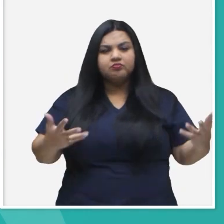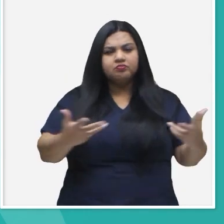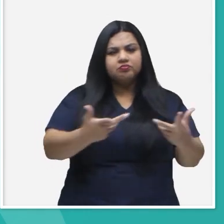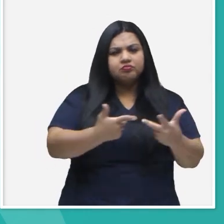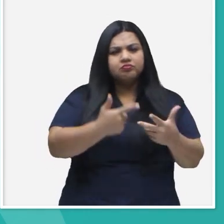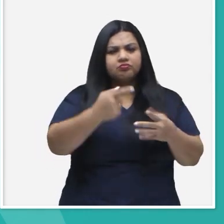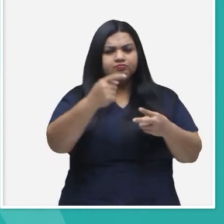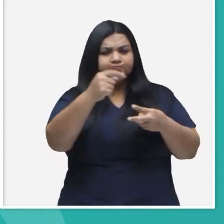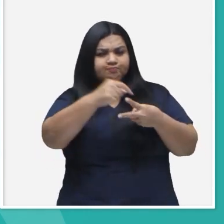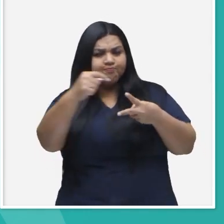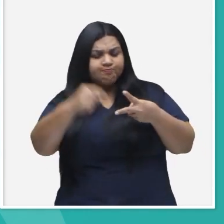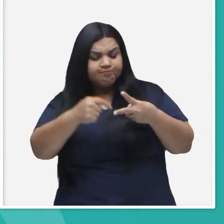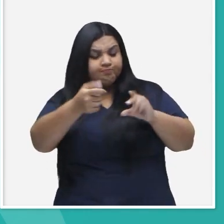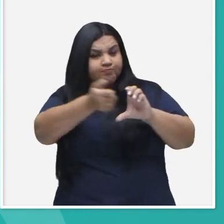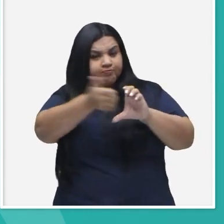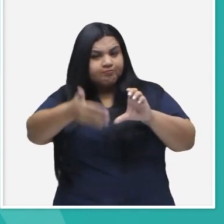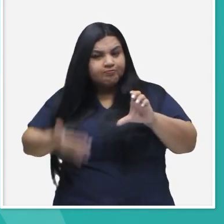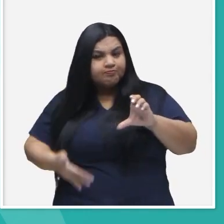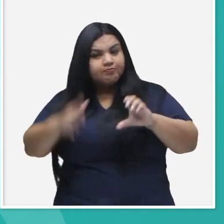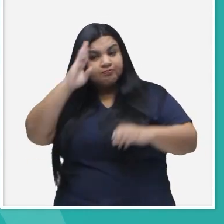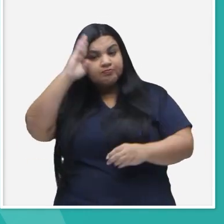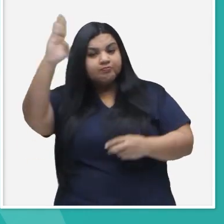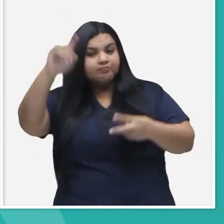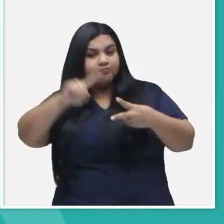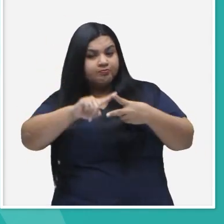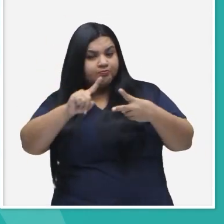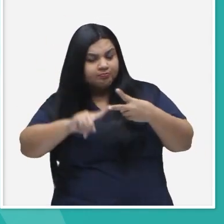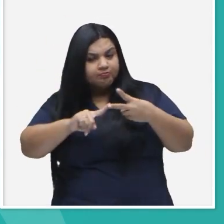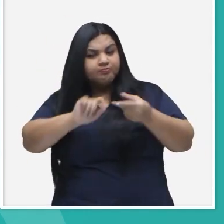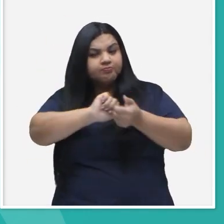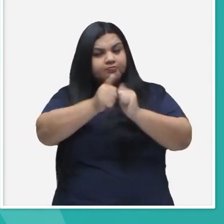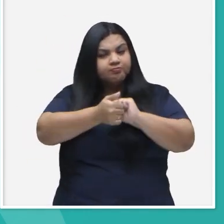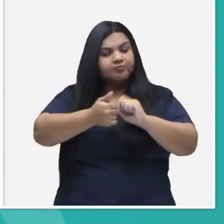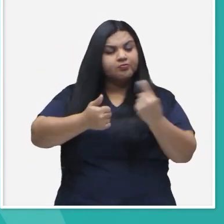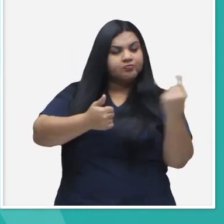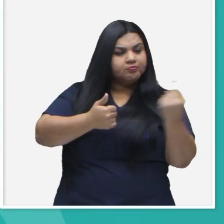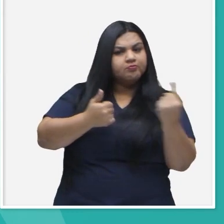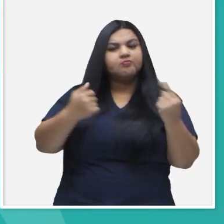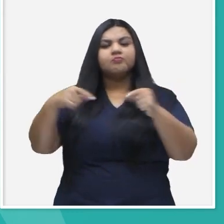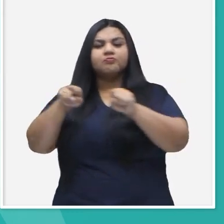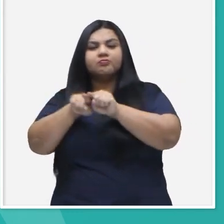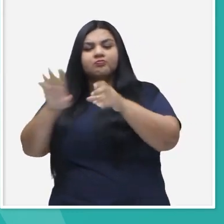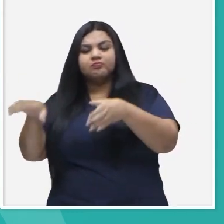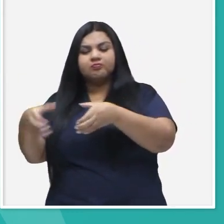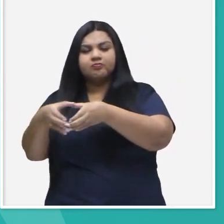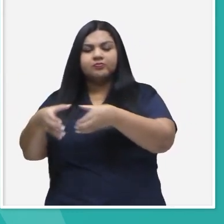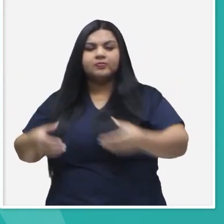Habilidade: identificar duas características principais dos esportes individuais e coletivos.